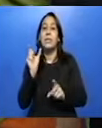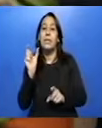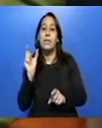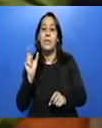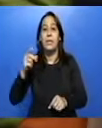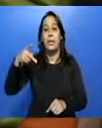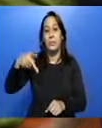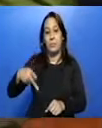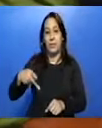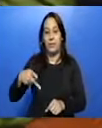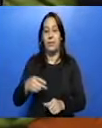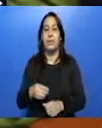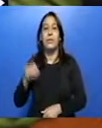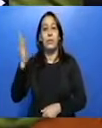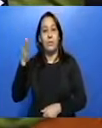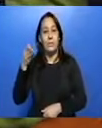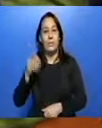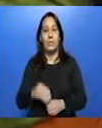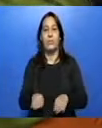no I.